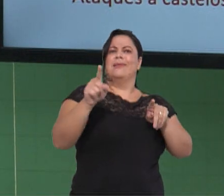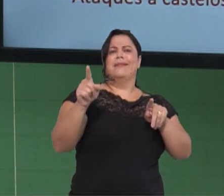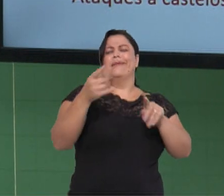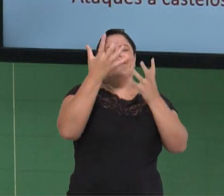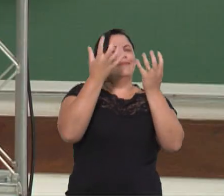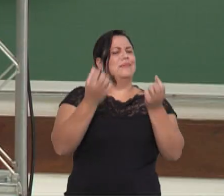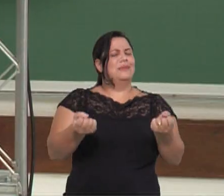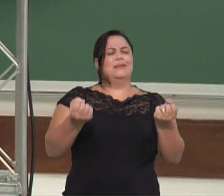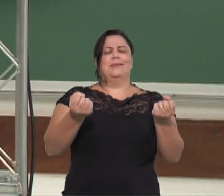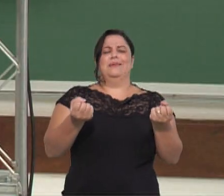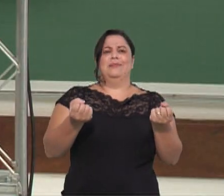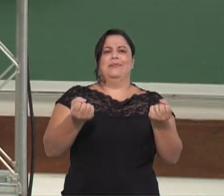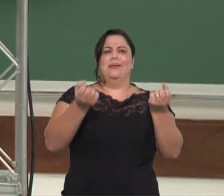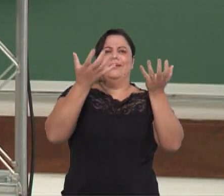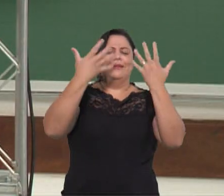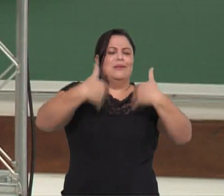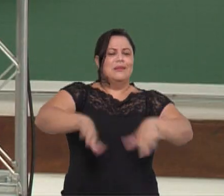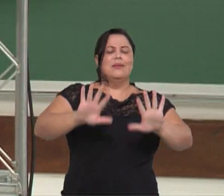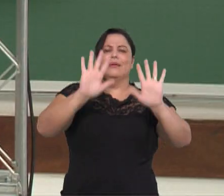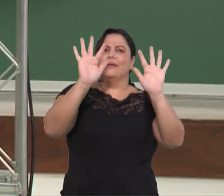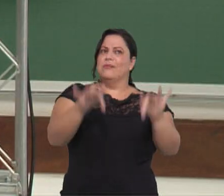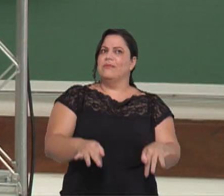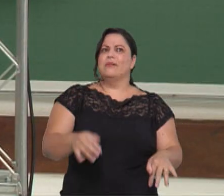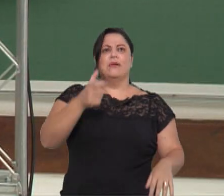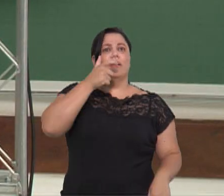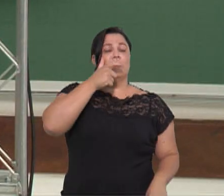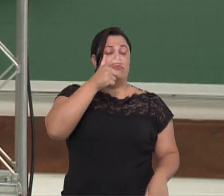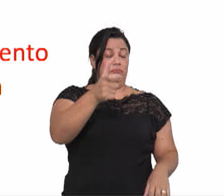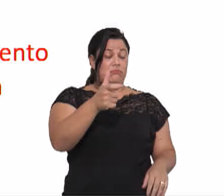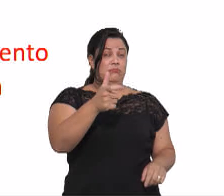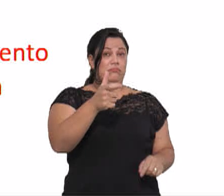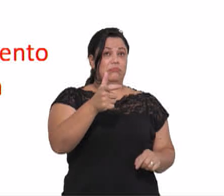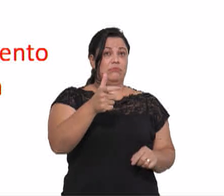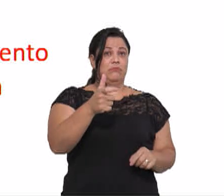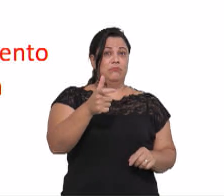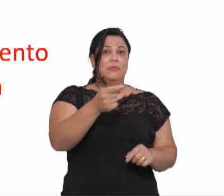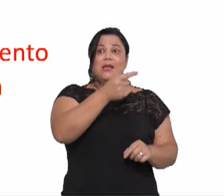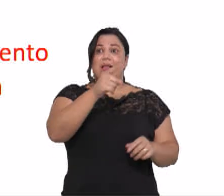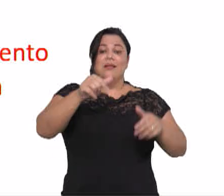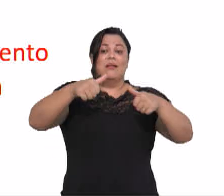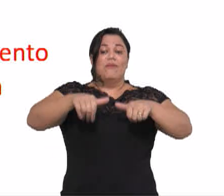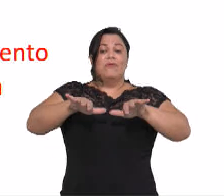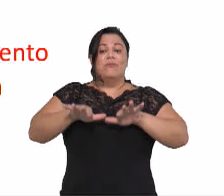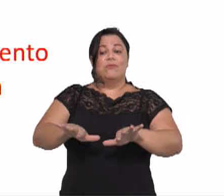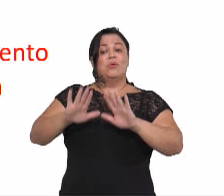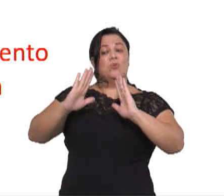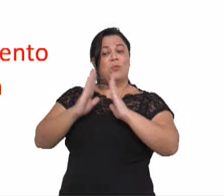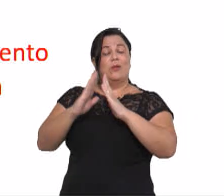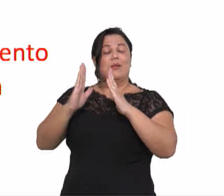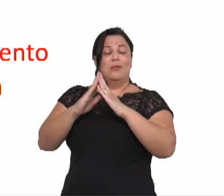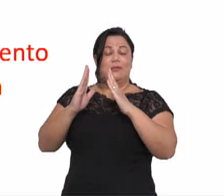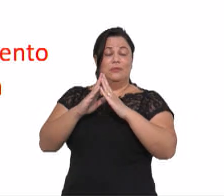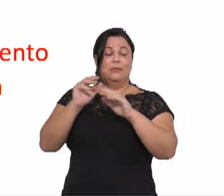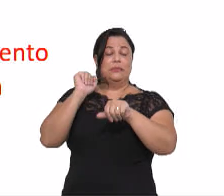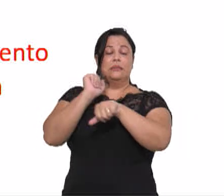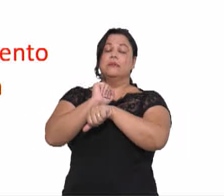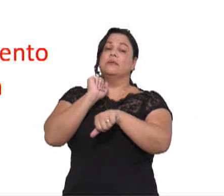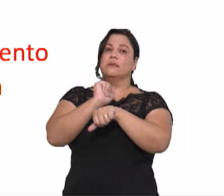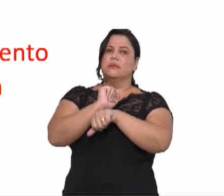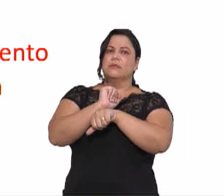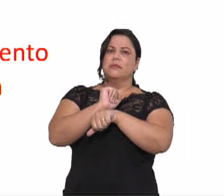segundo estado. E é interessante isso aqui também. Ele não ficou em casa esperando a